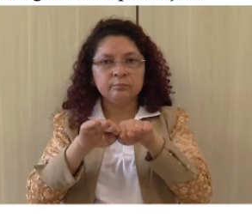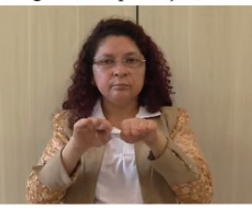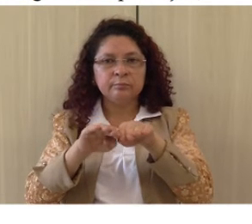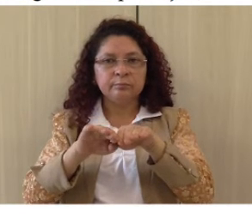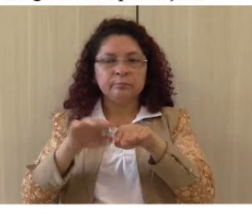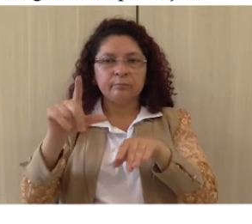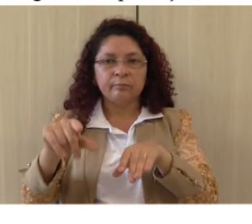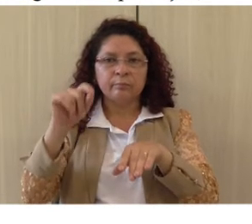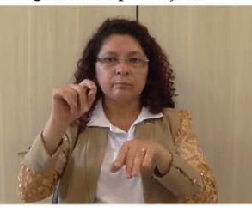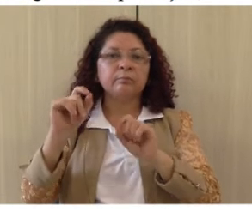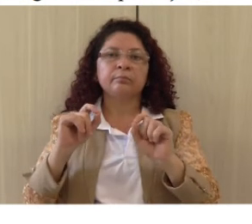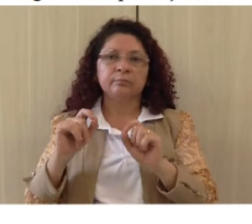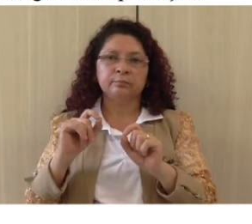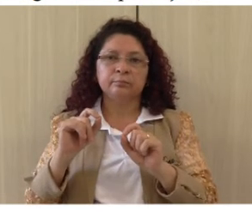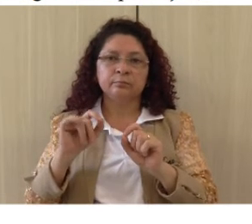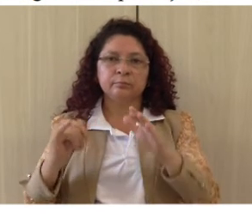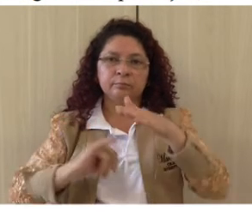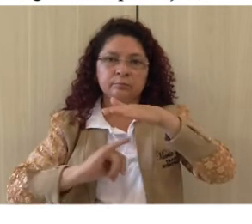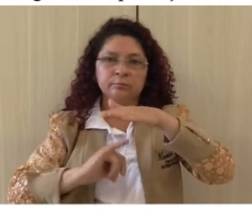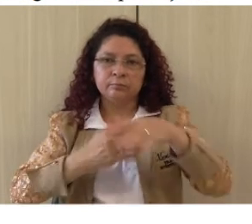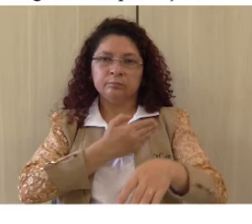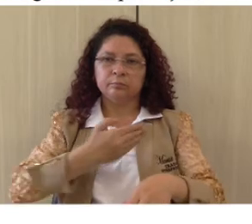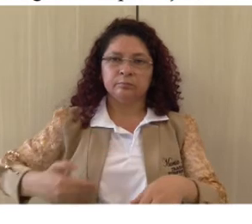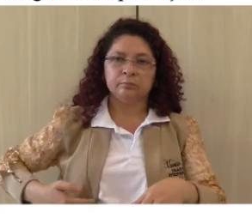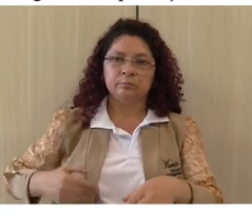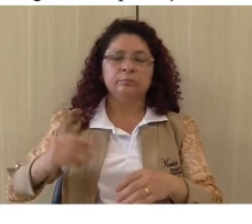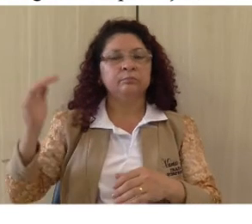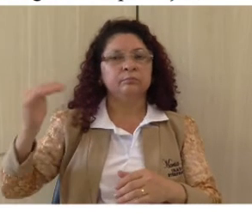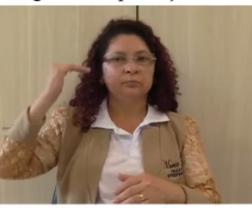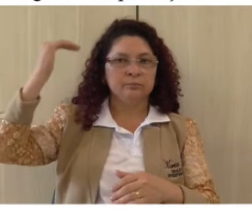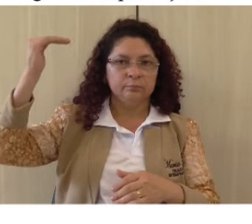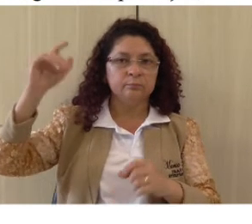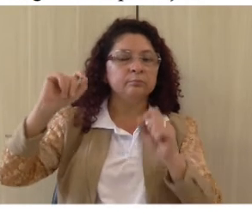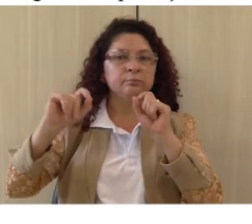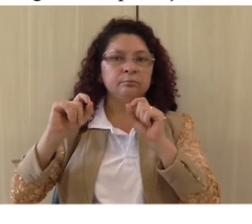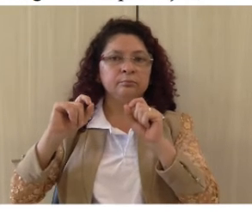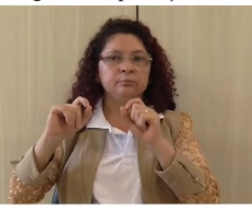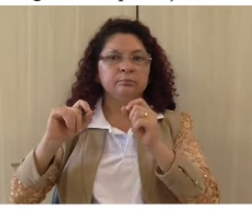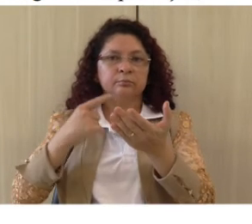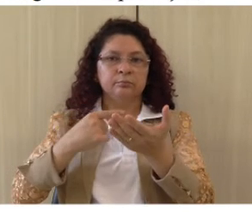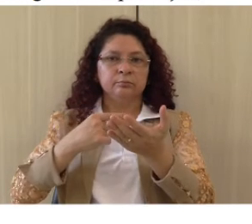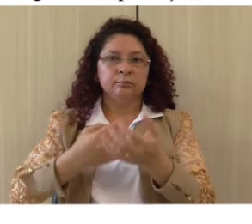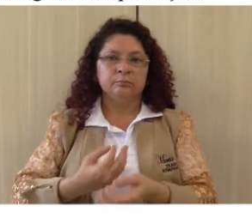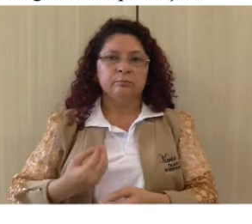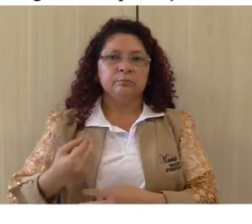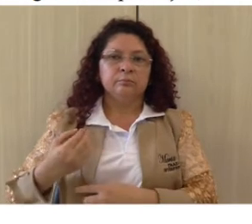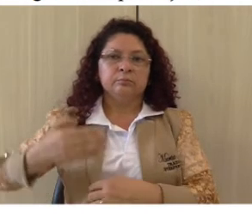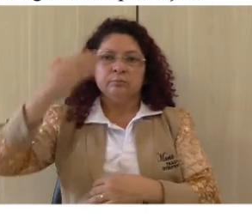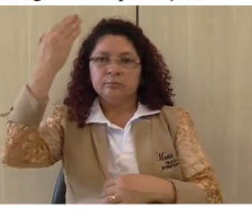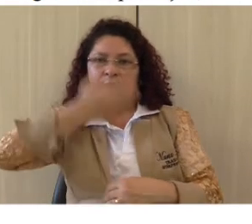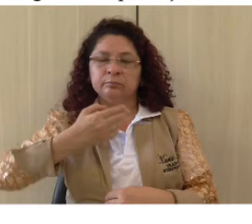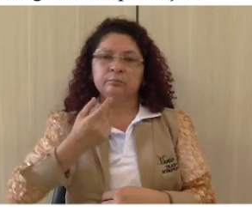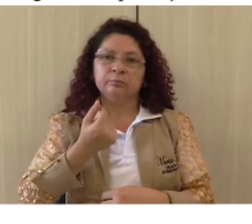processo seletivo, as instituições públicas de ensino superior darão prioridade de matrícula ao candidato que comprove ter